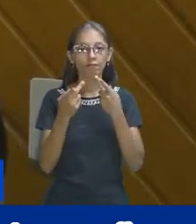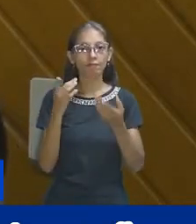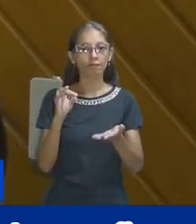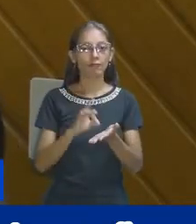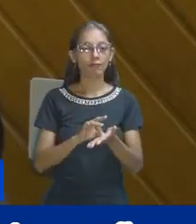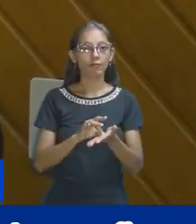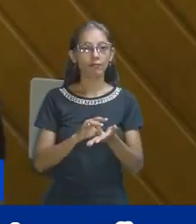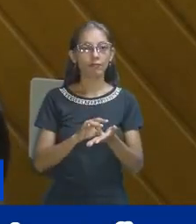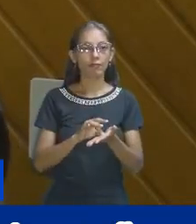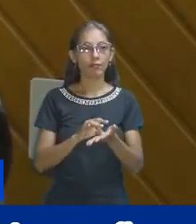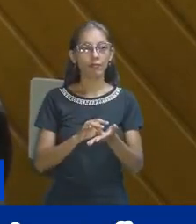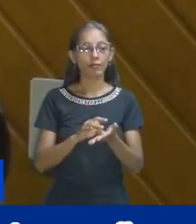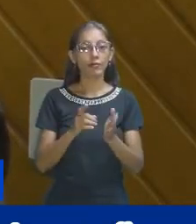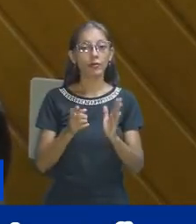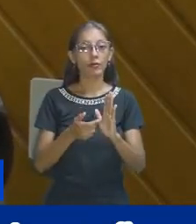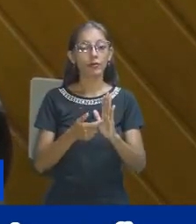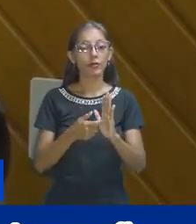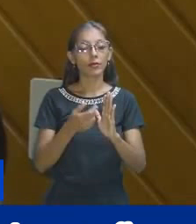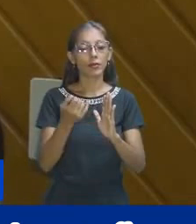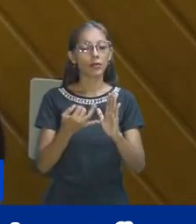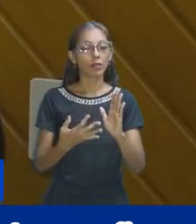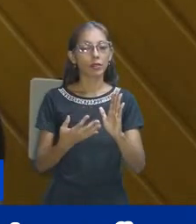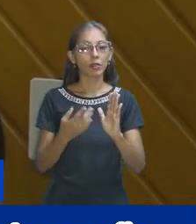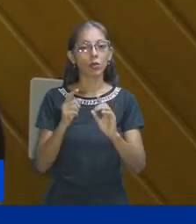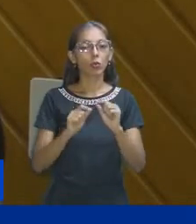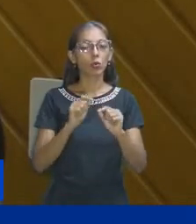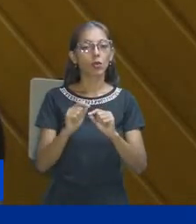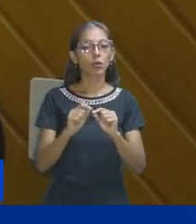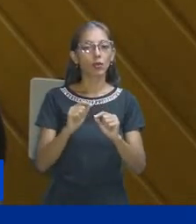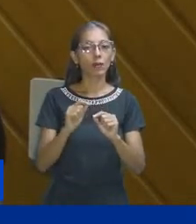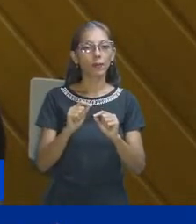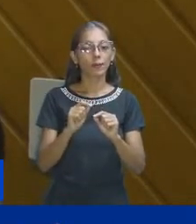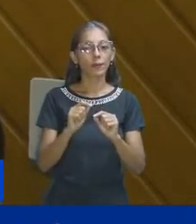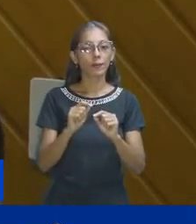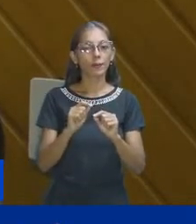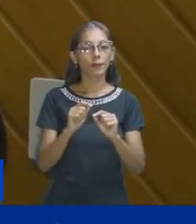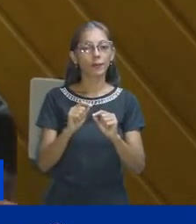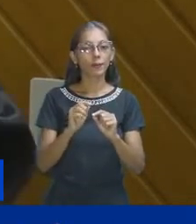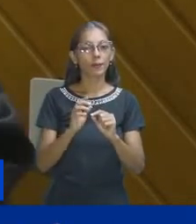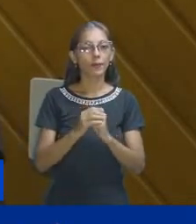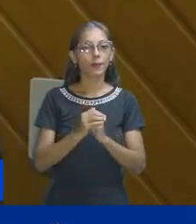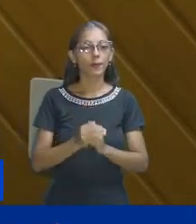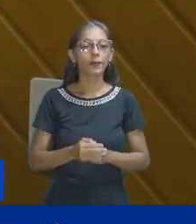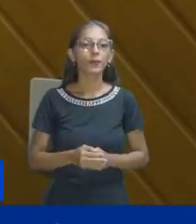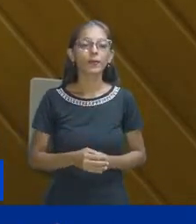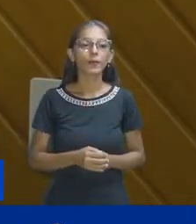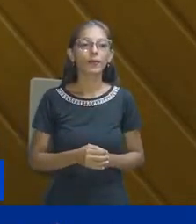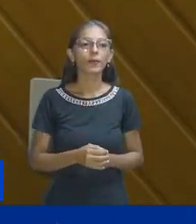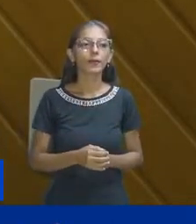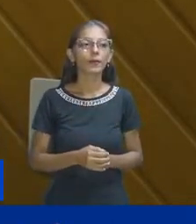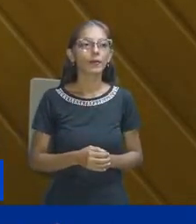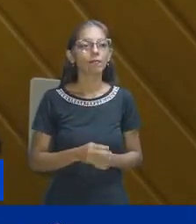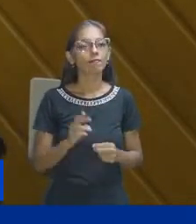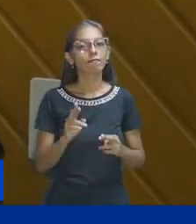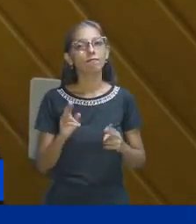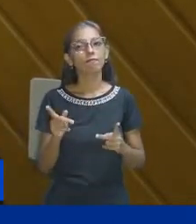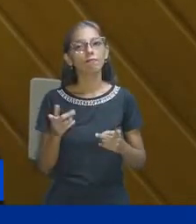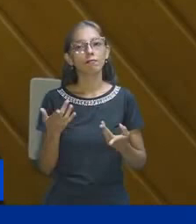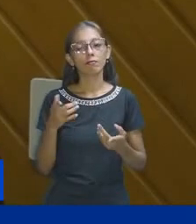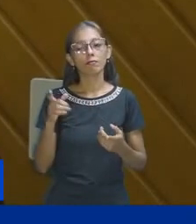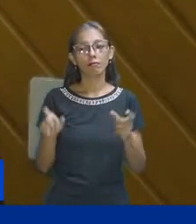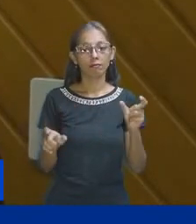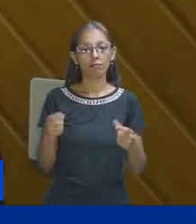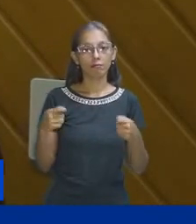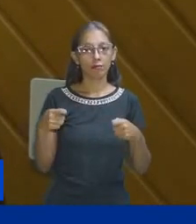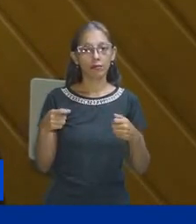dispositivo ele dá liberdade plena ao magistrado, ainda que não dado pelas partes num processo eleitoral, diferentemente do